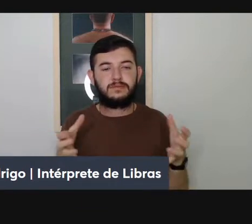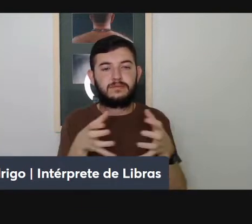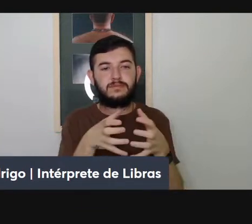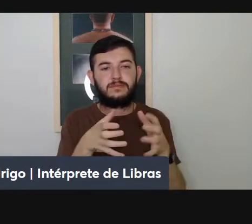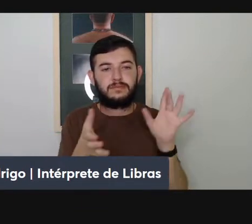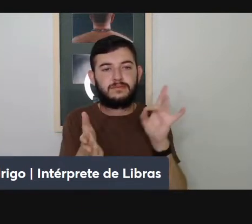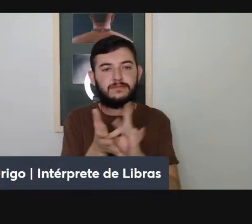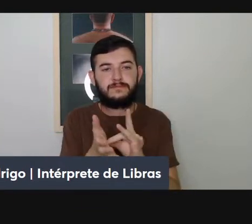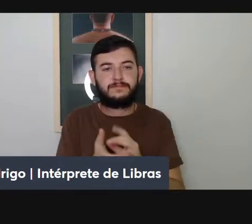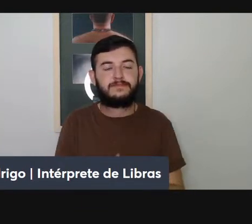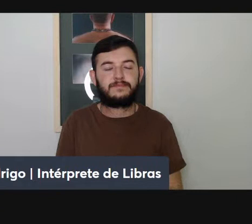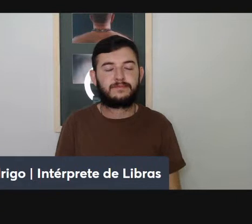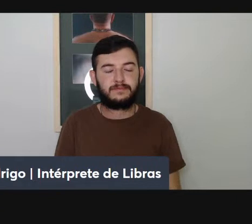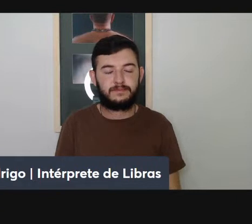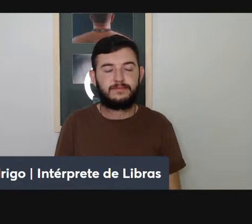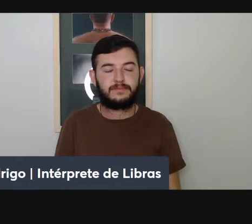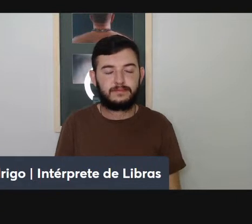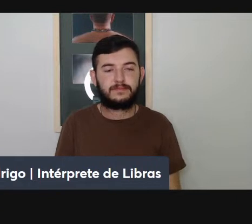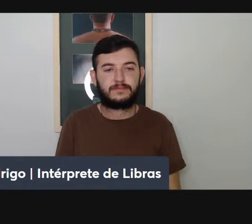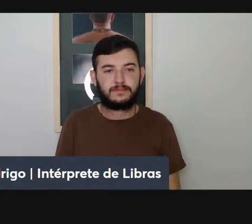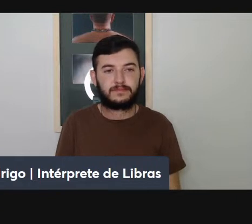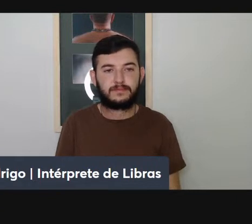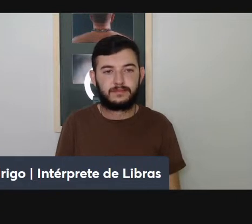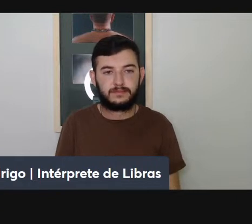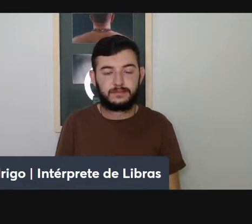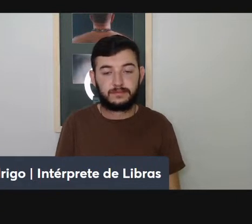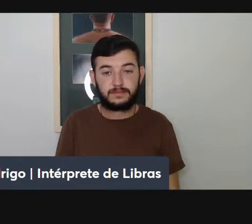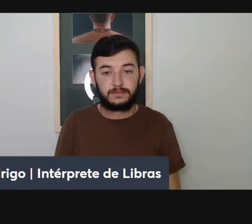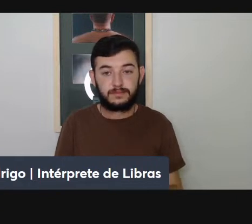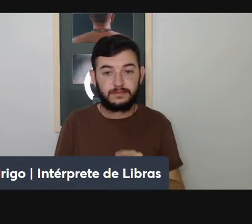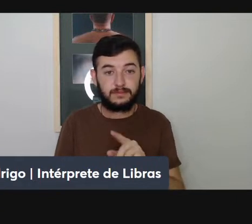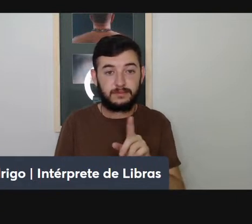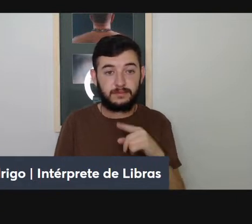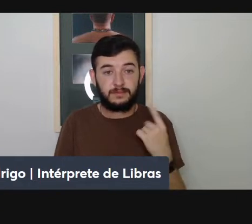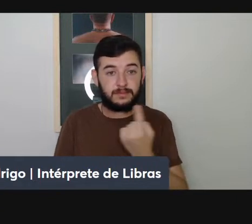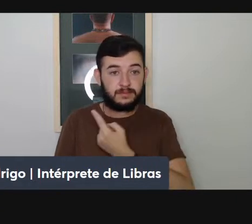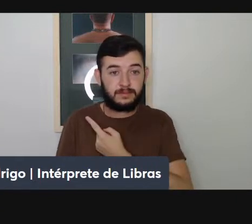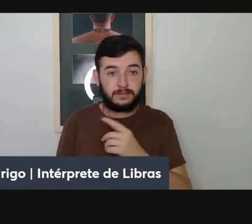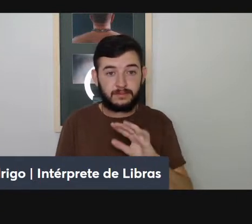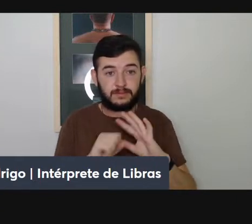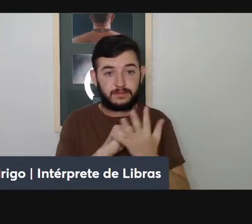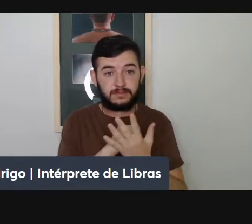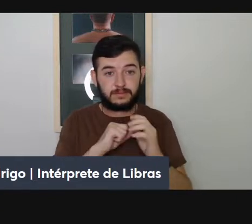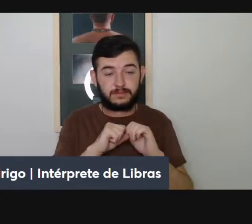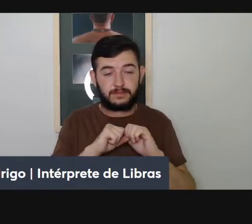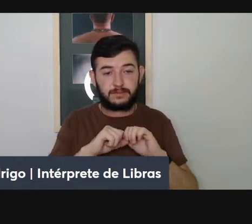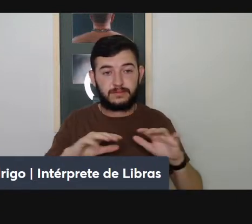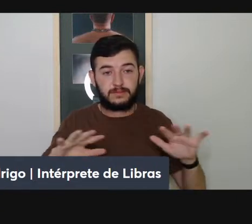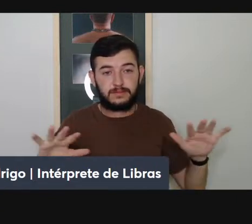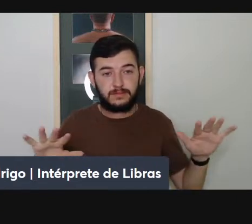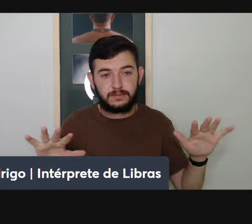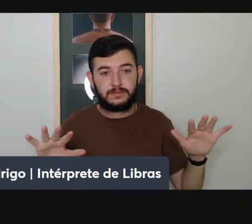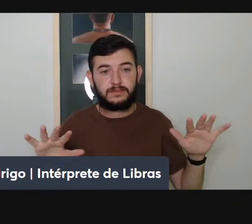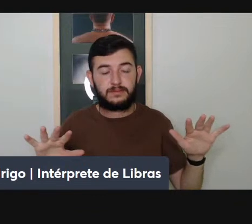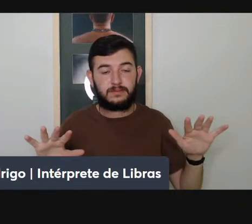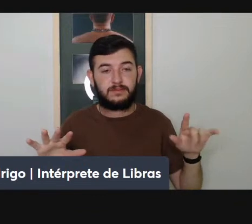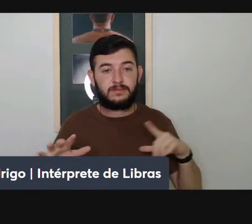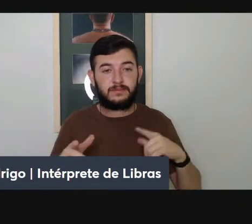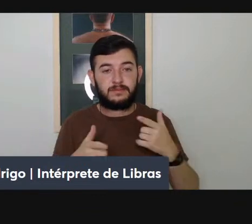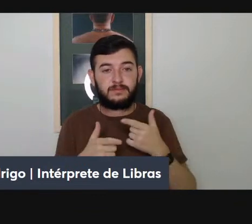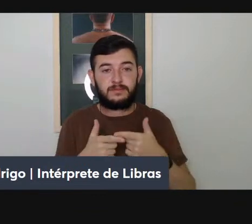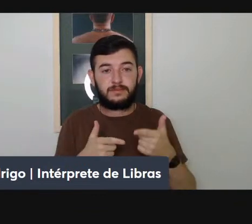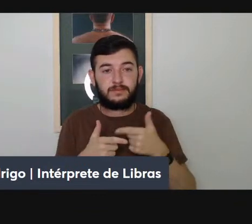restrita. Se de um lado a nossa pandemia aí, né, já de 2 anos, trouxe inúmeros